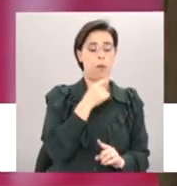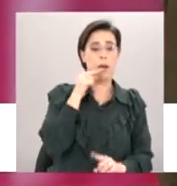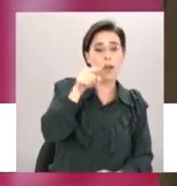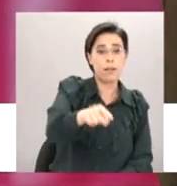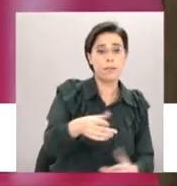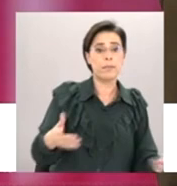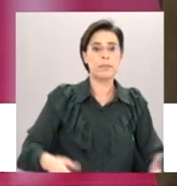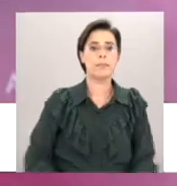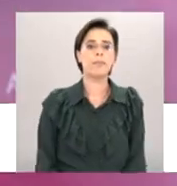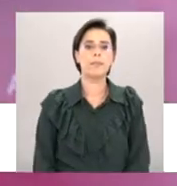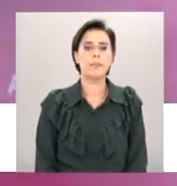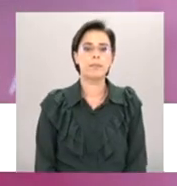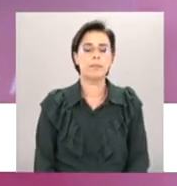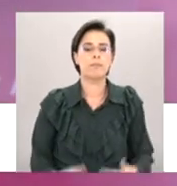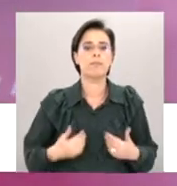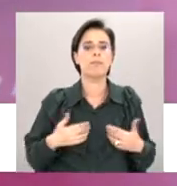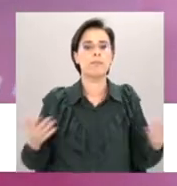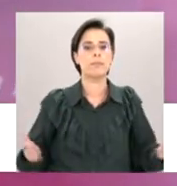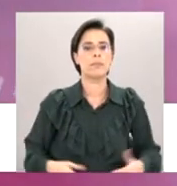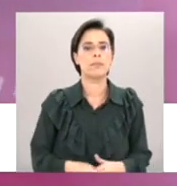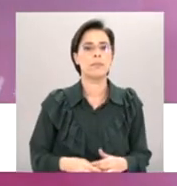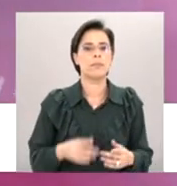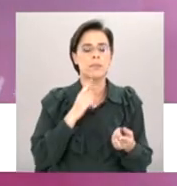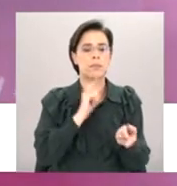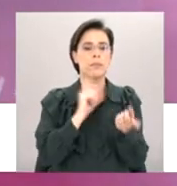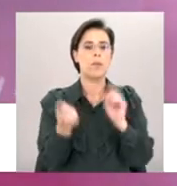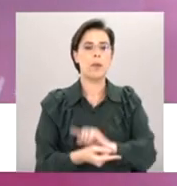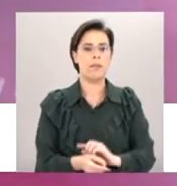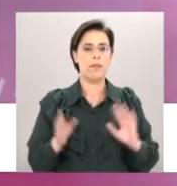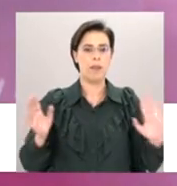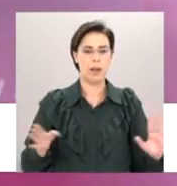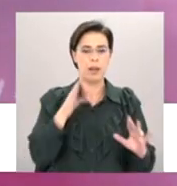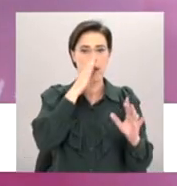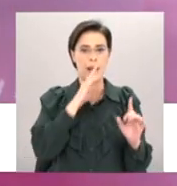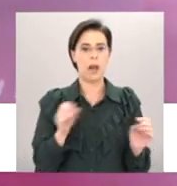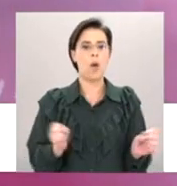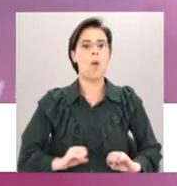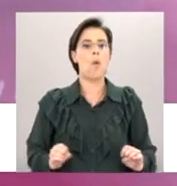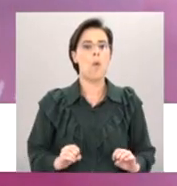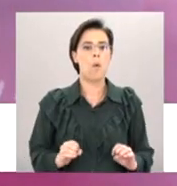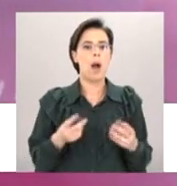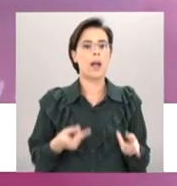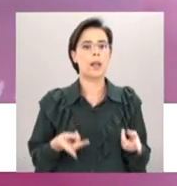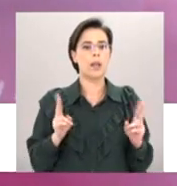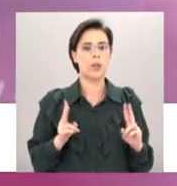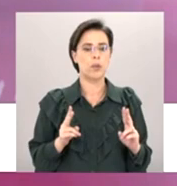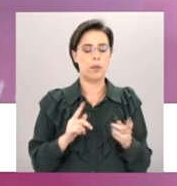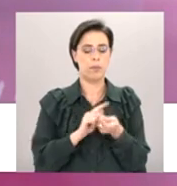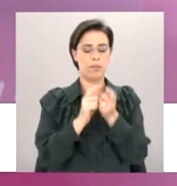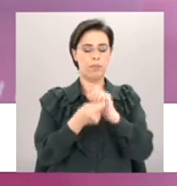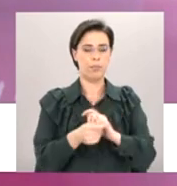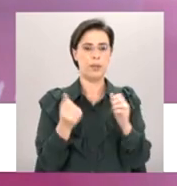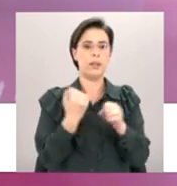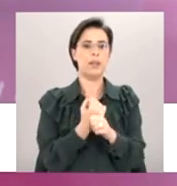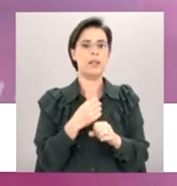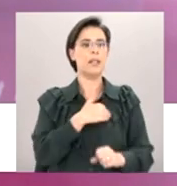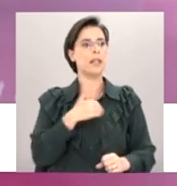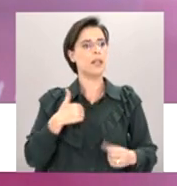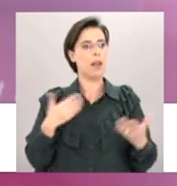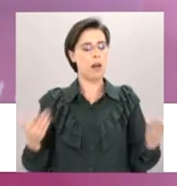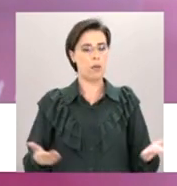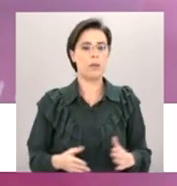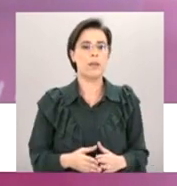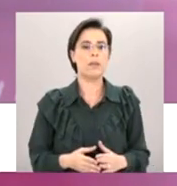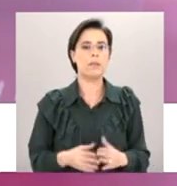esquerda eu acho que é quase universo quem não tem qualquer disponibilidade para reformar o Sistema Nacional de saúde